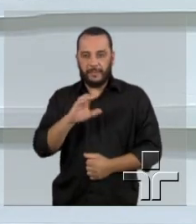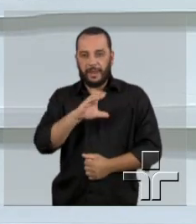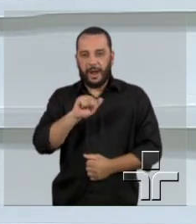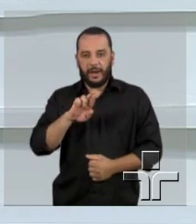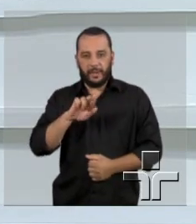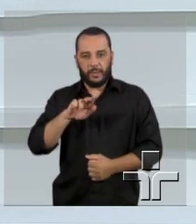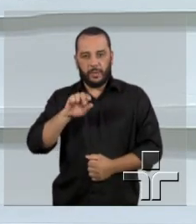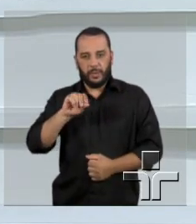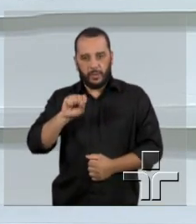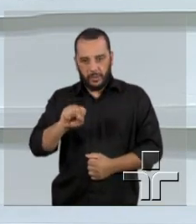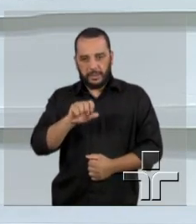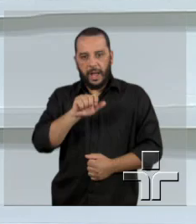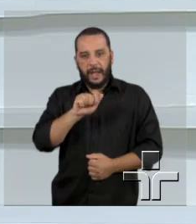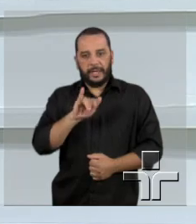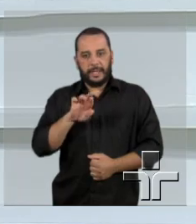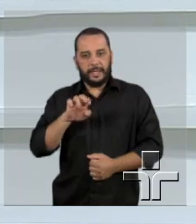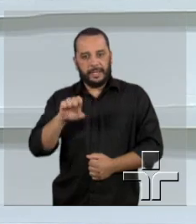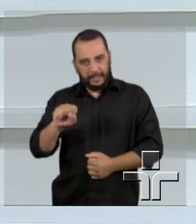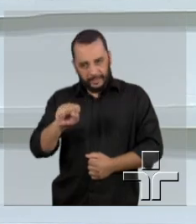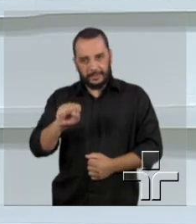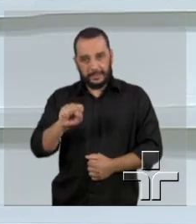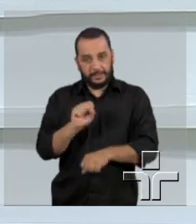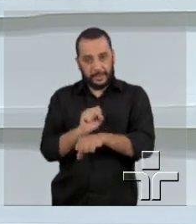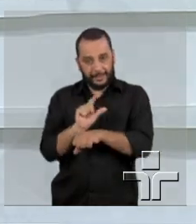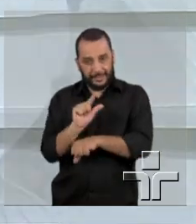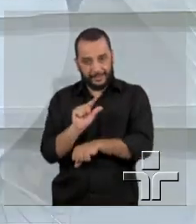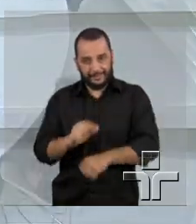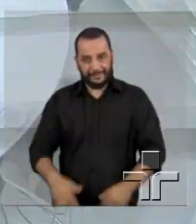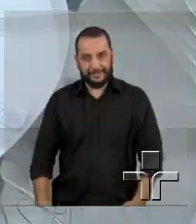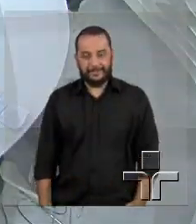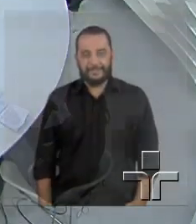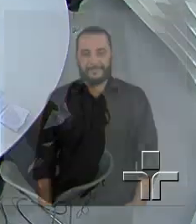Aires Brito. É só um instante, fique aí.